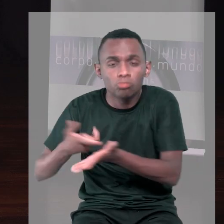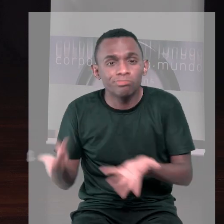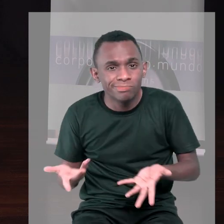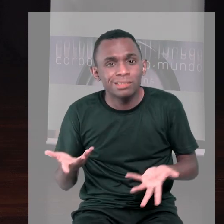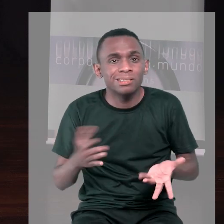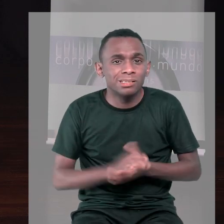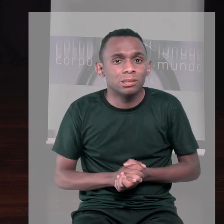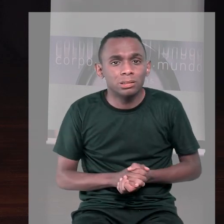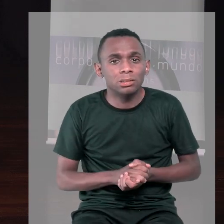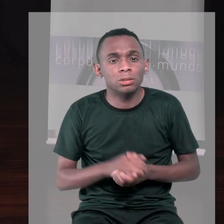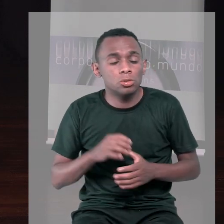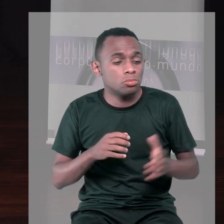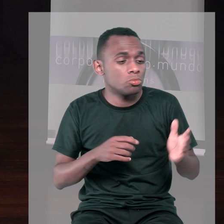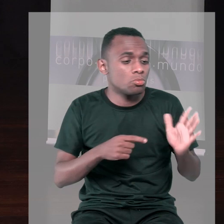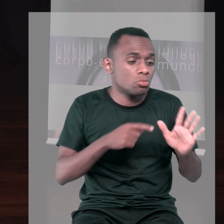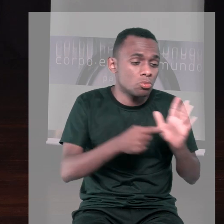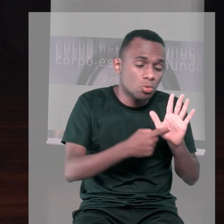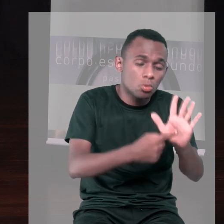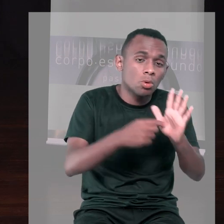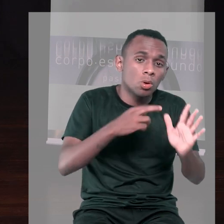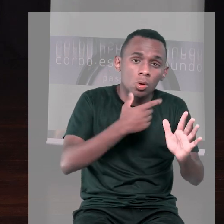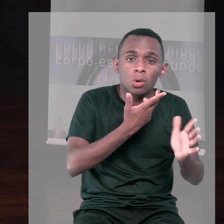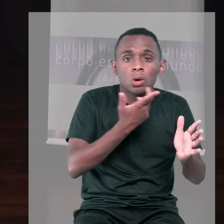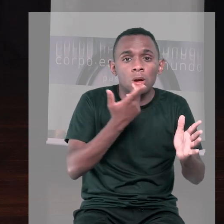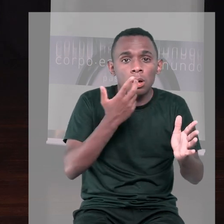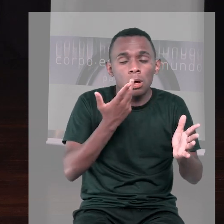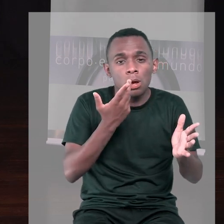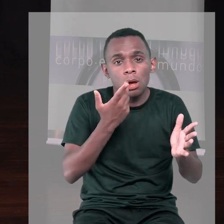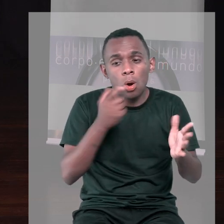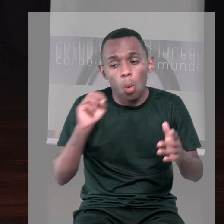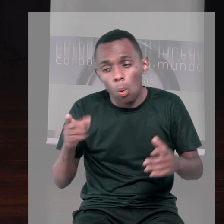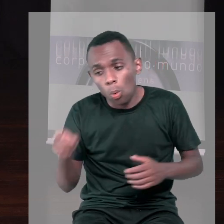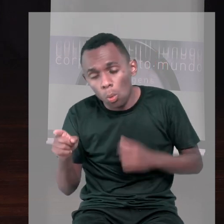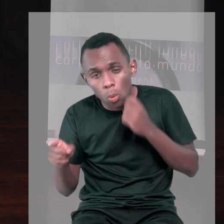Arendt, um desses elementos é que a ideologia é uma visão de mundo